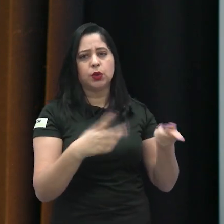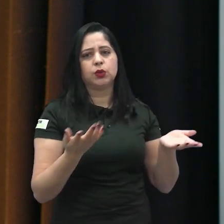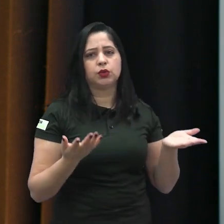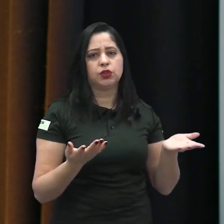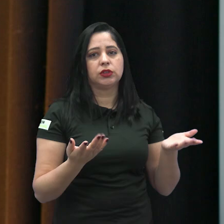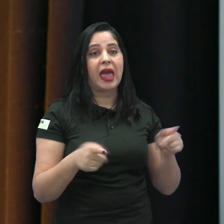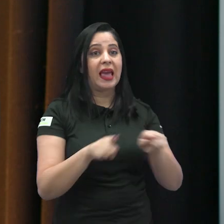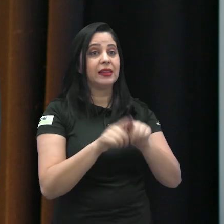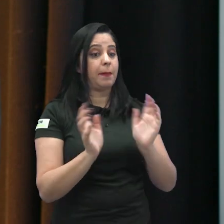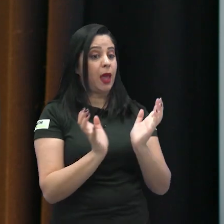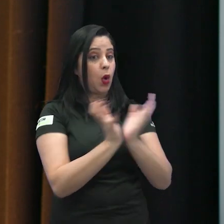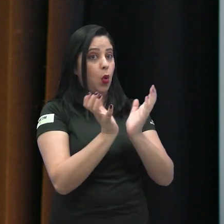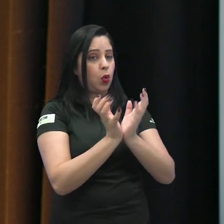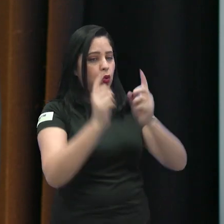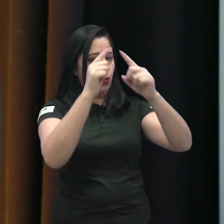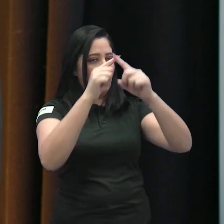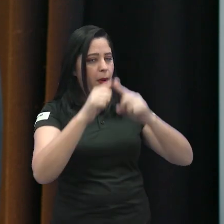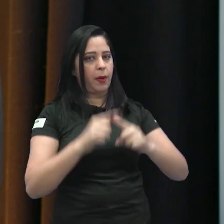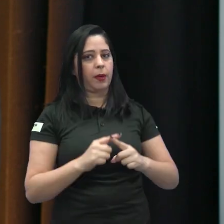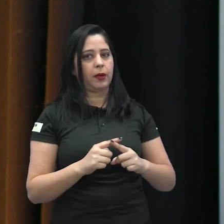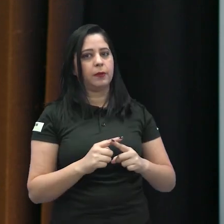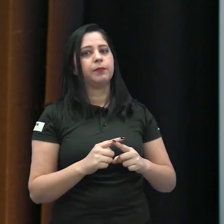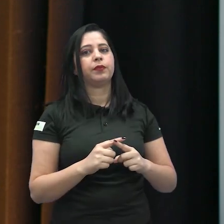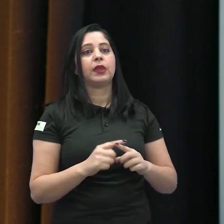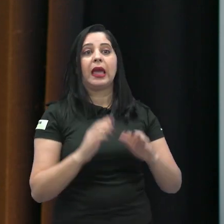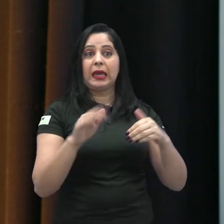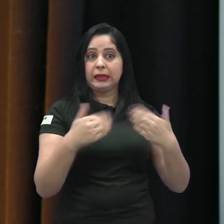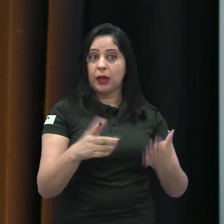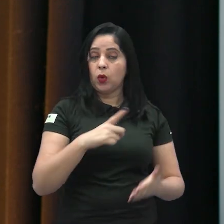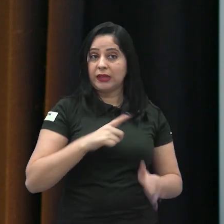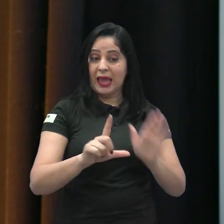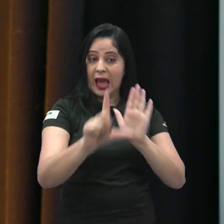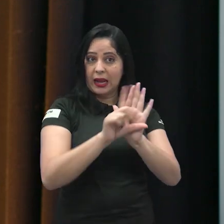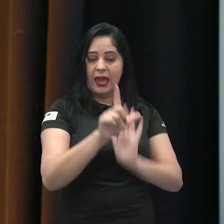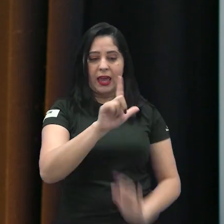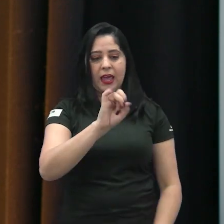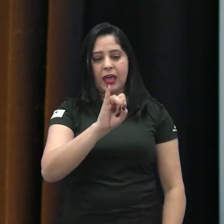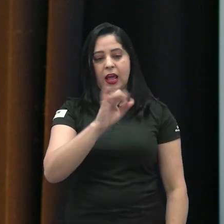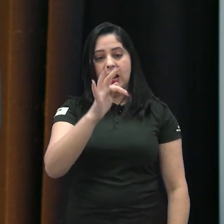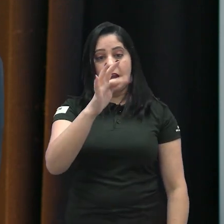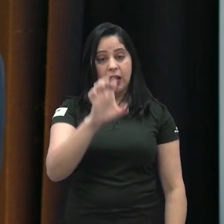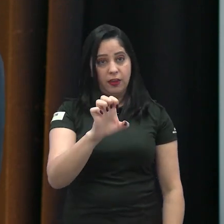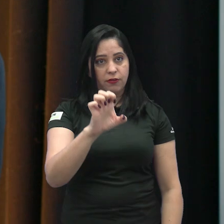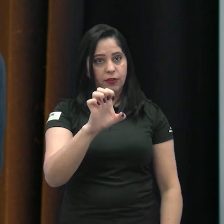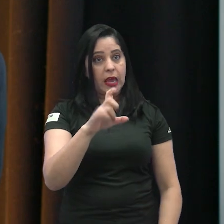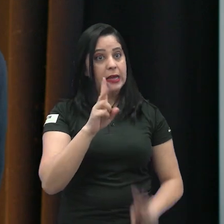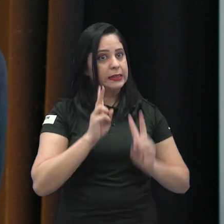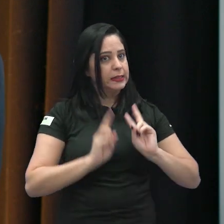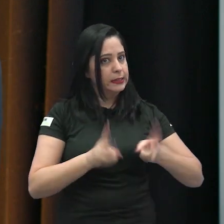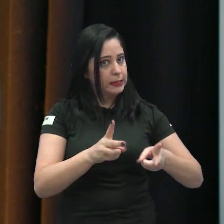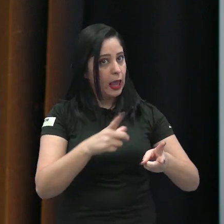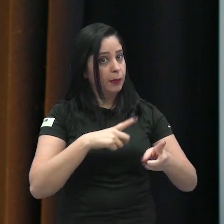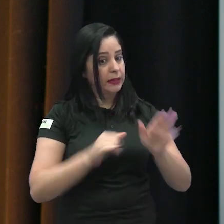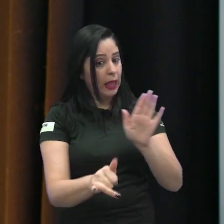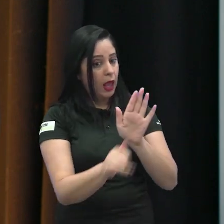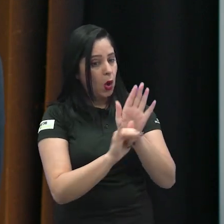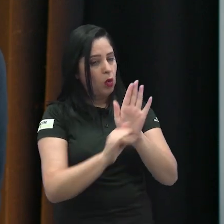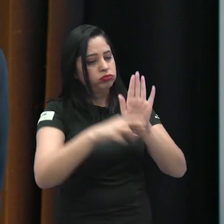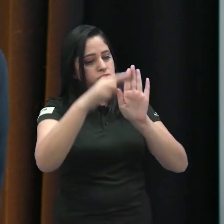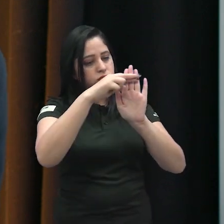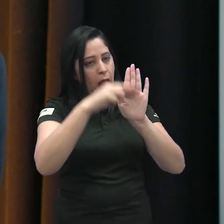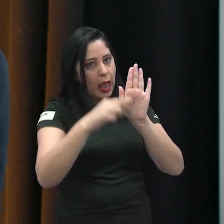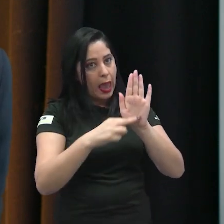e também as equipes de competição. Então, nós temos, através da LIF, existem os editais, todo ano tem